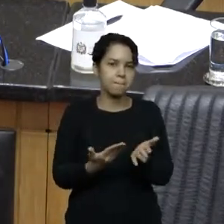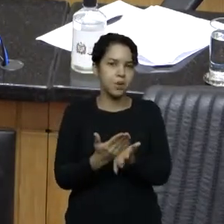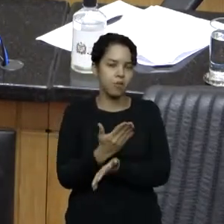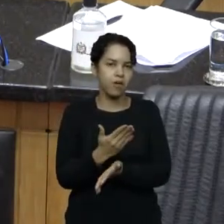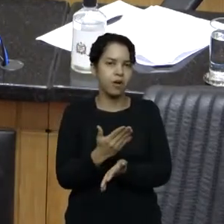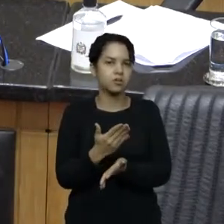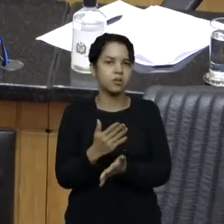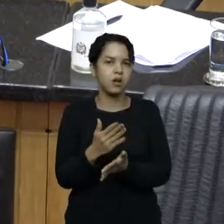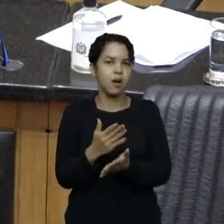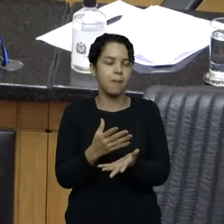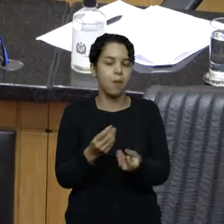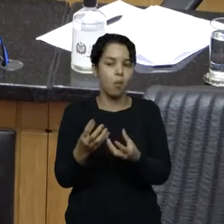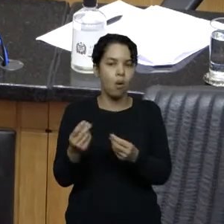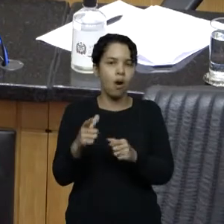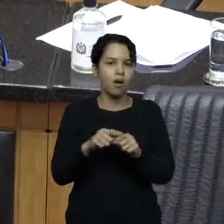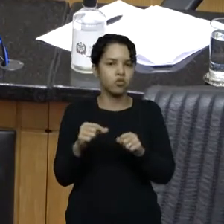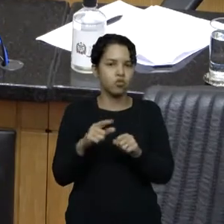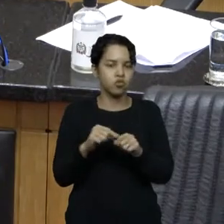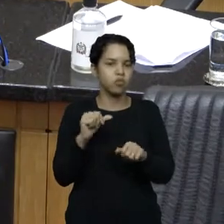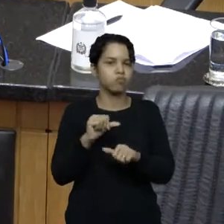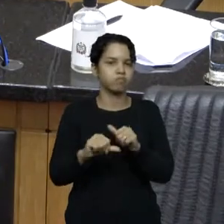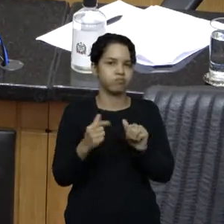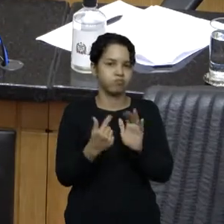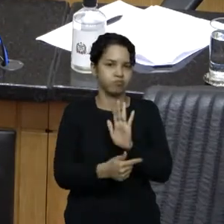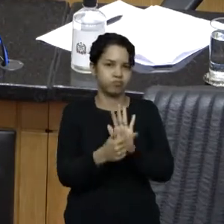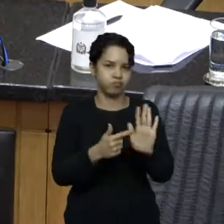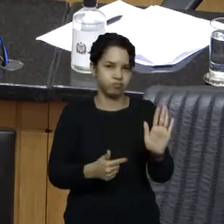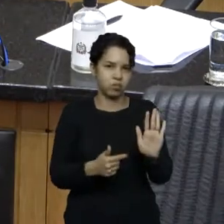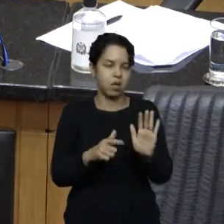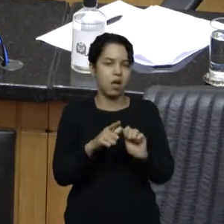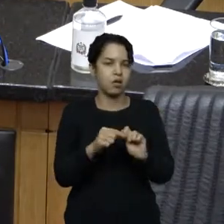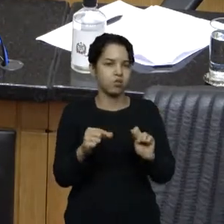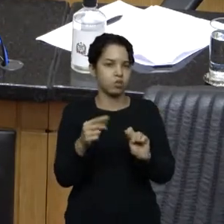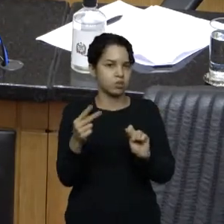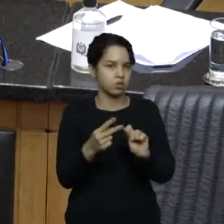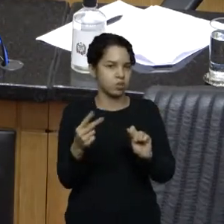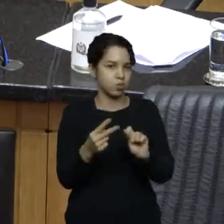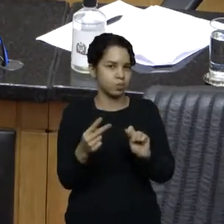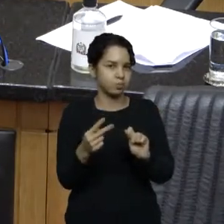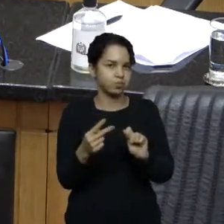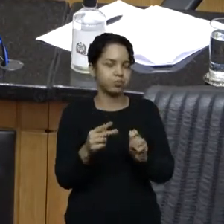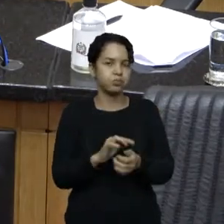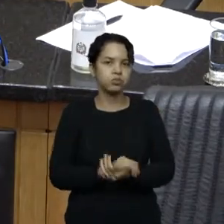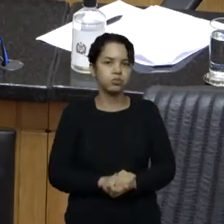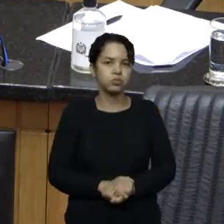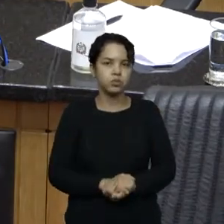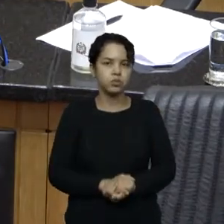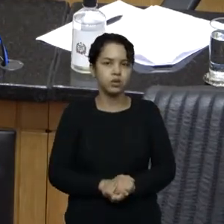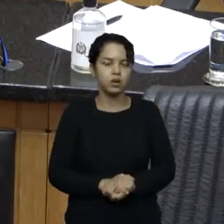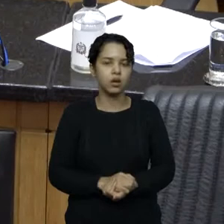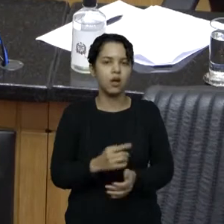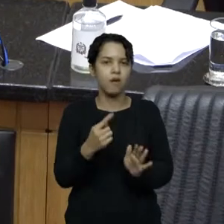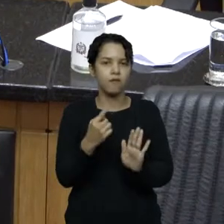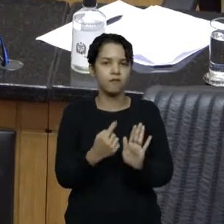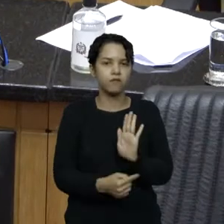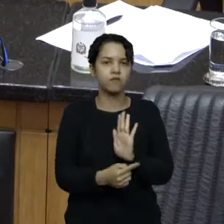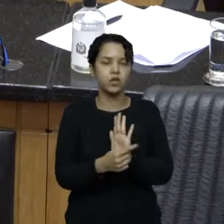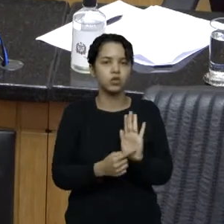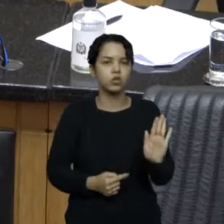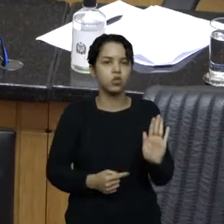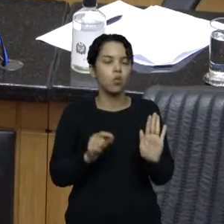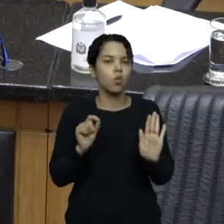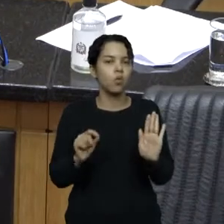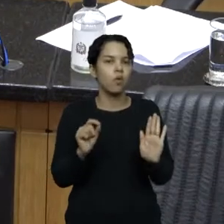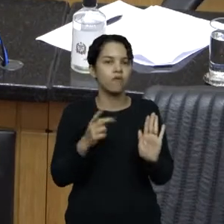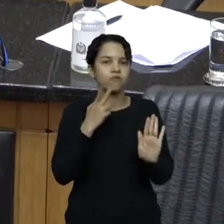mas vai os artigos foram vetados o artigo segundo ele vê tá ele vetou o que